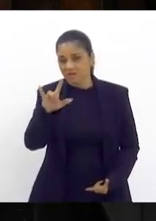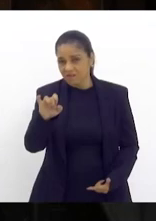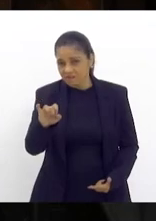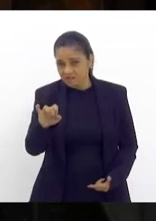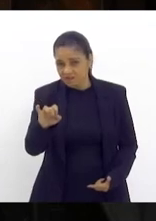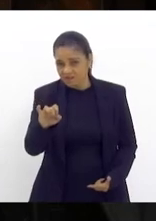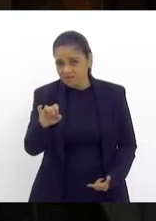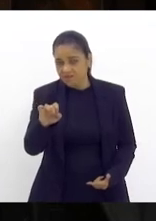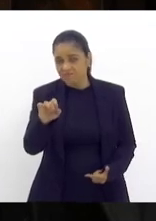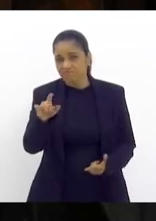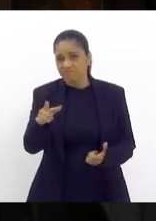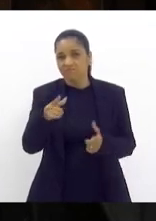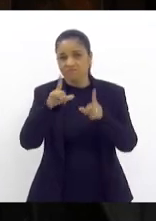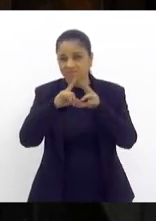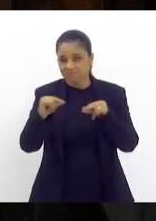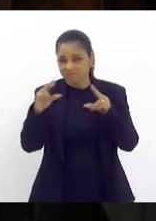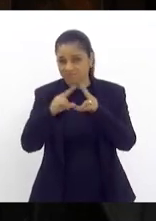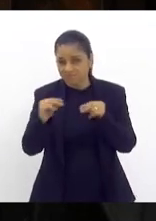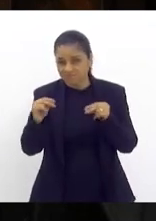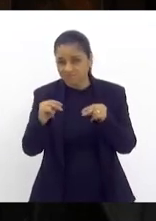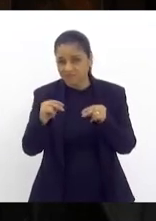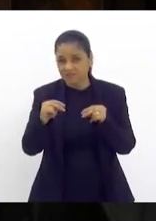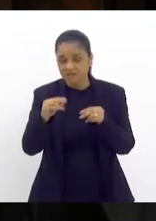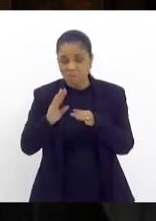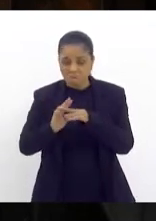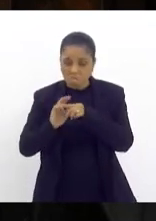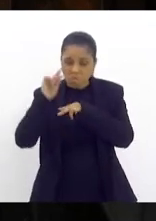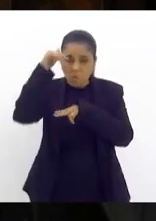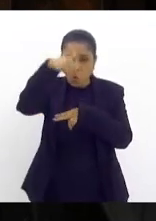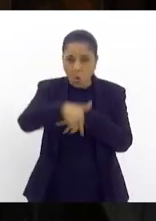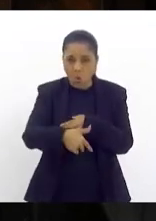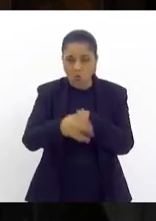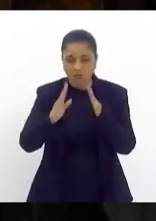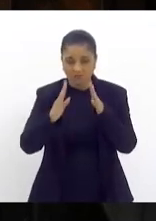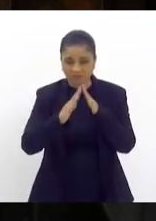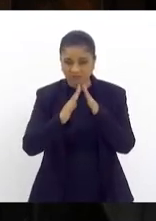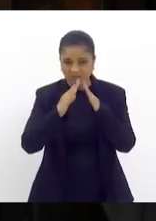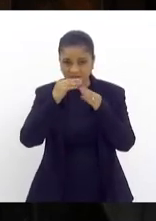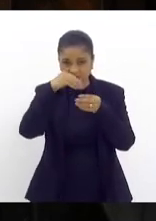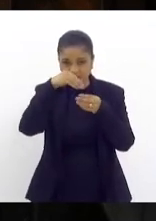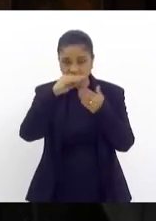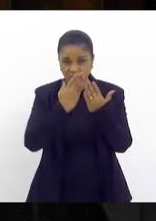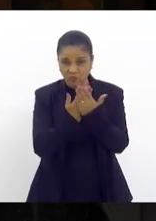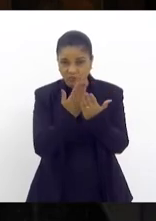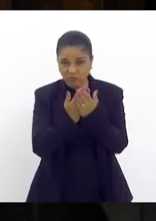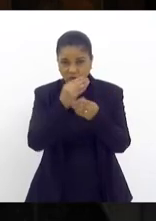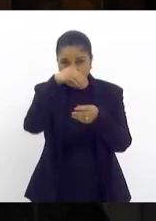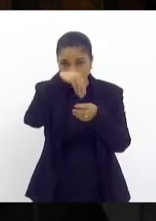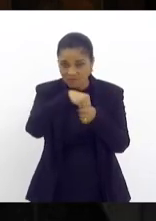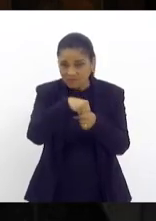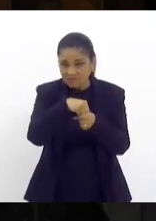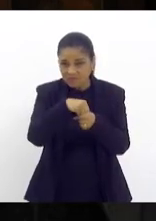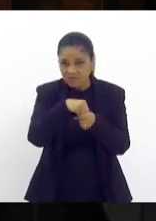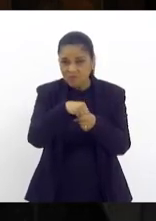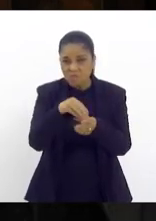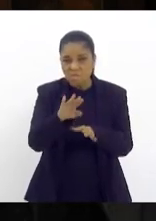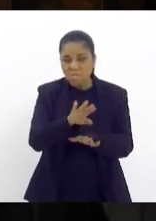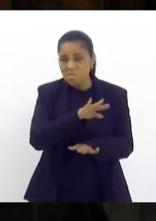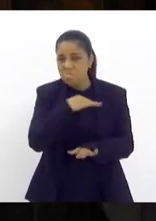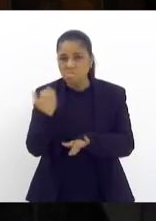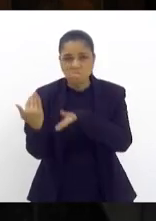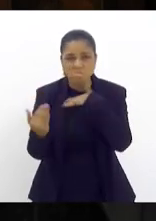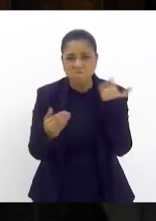creche, matar 4 crianças a machado, e, além do